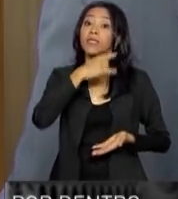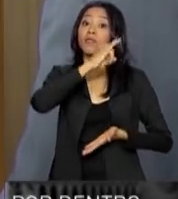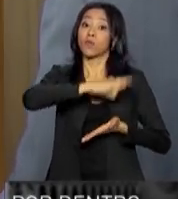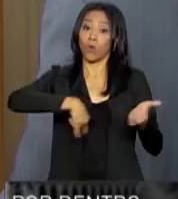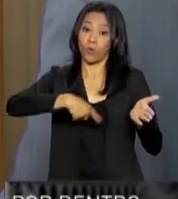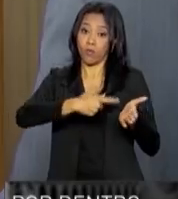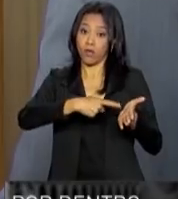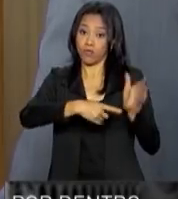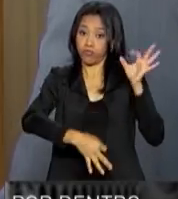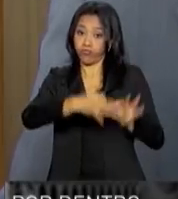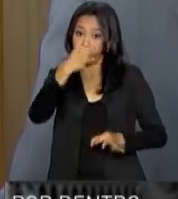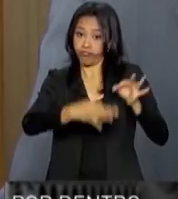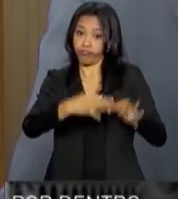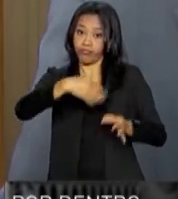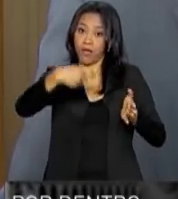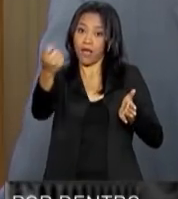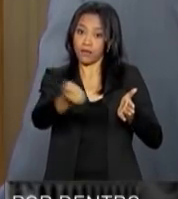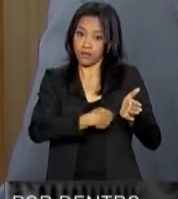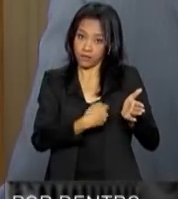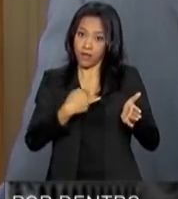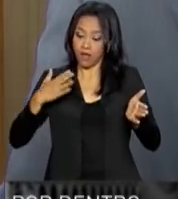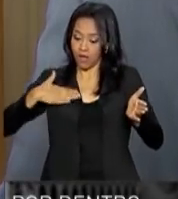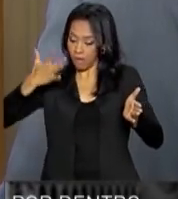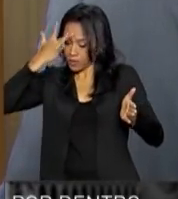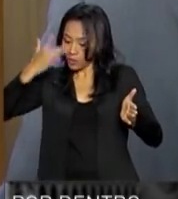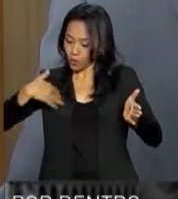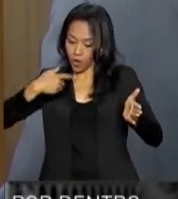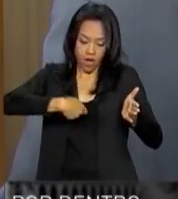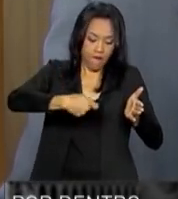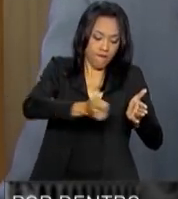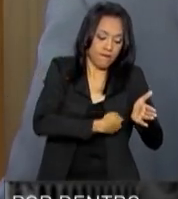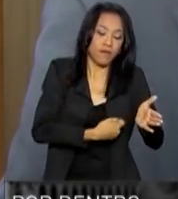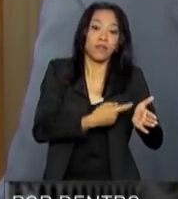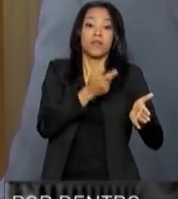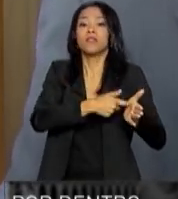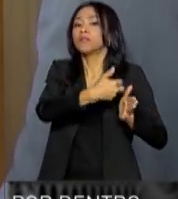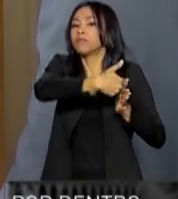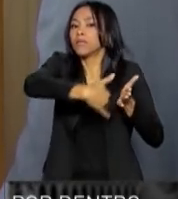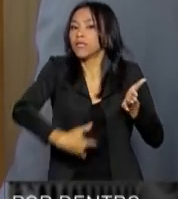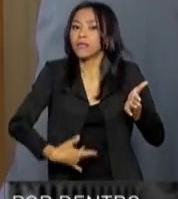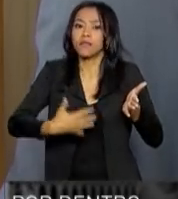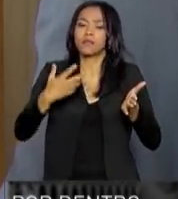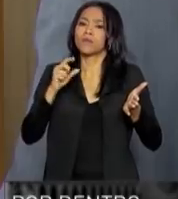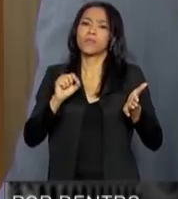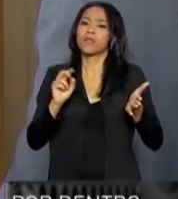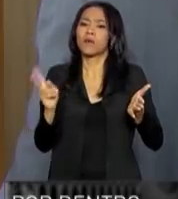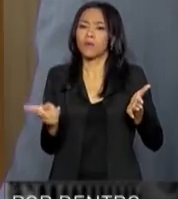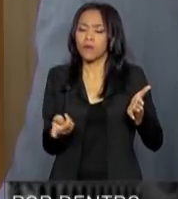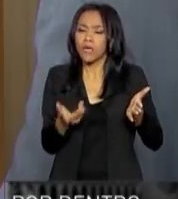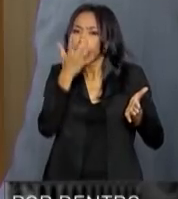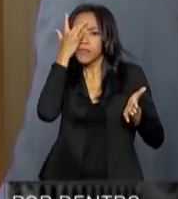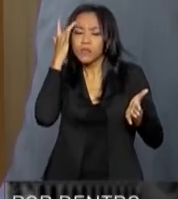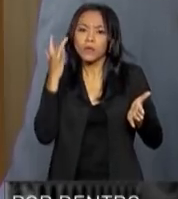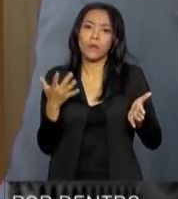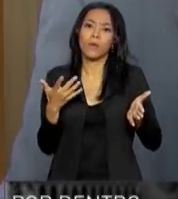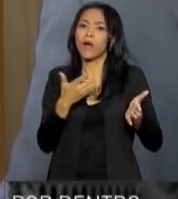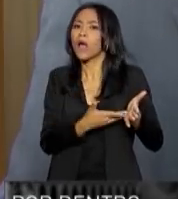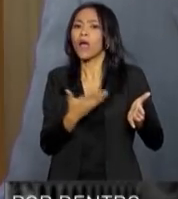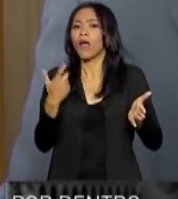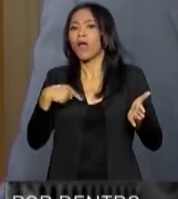inss assinada pela pessoa dizendo quais os motivos de que é necessário pra aquela alguém seja